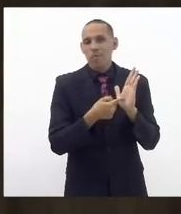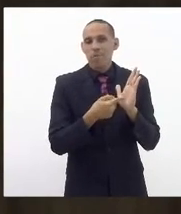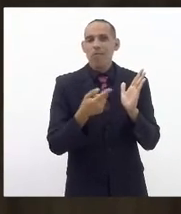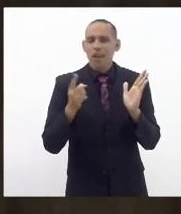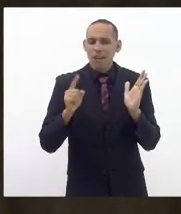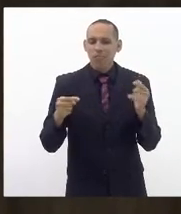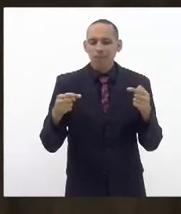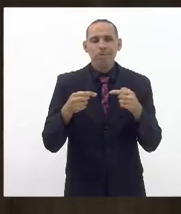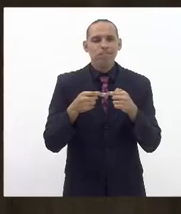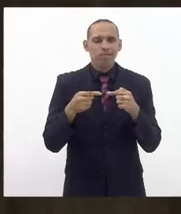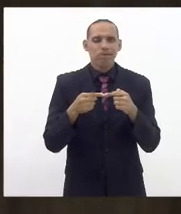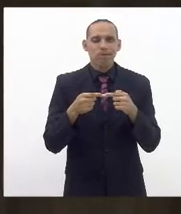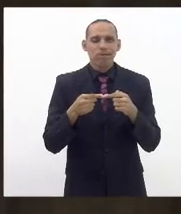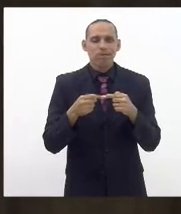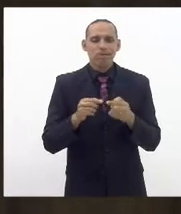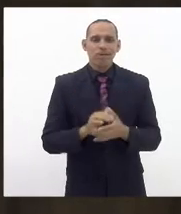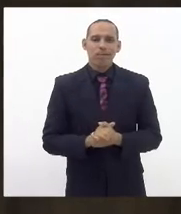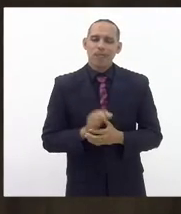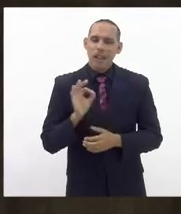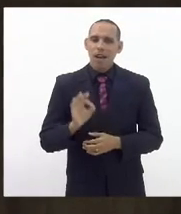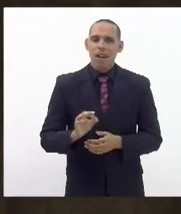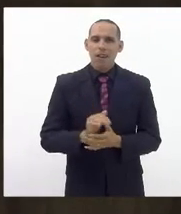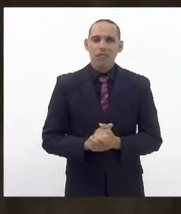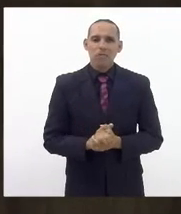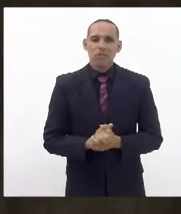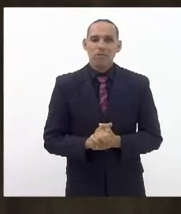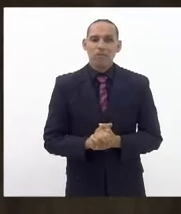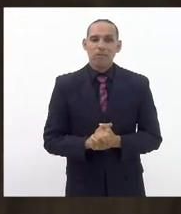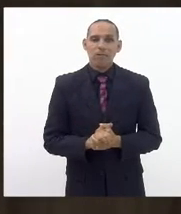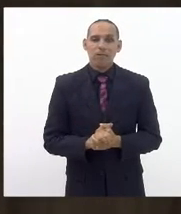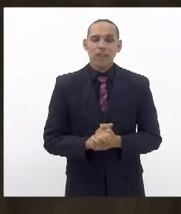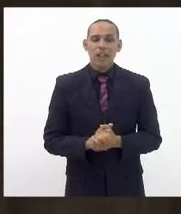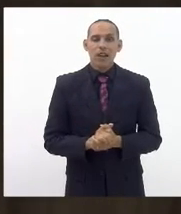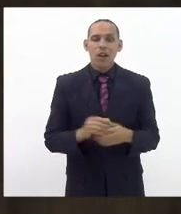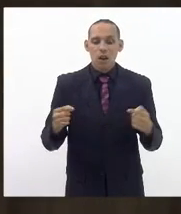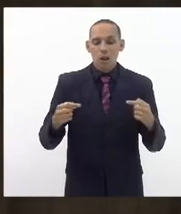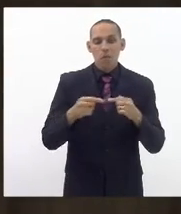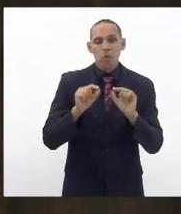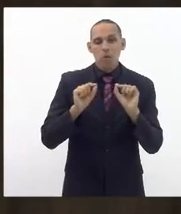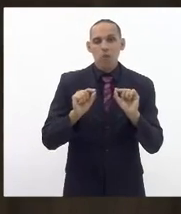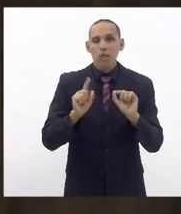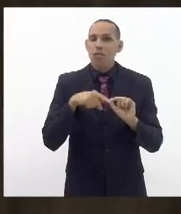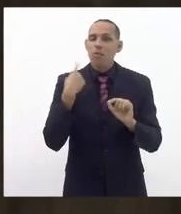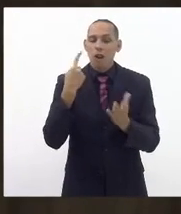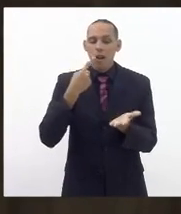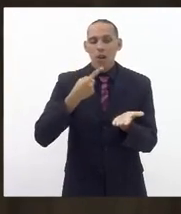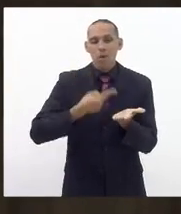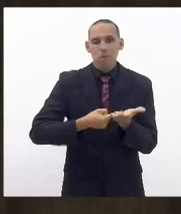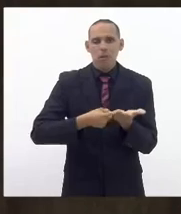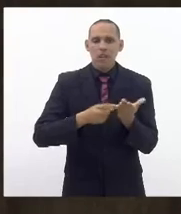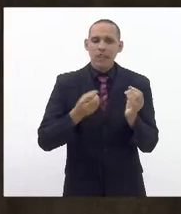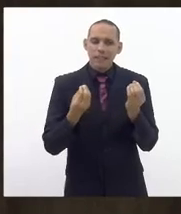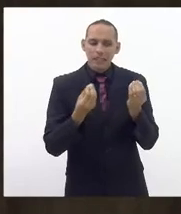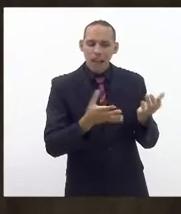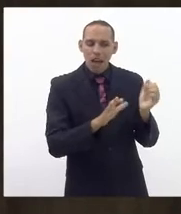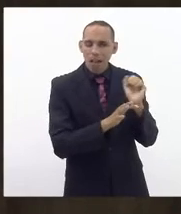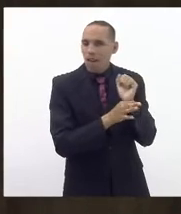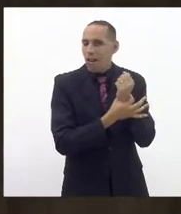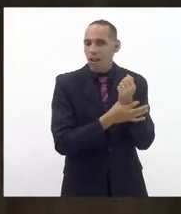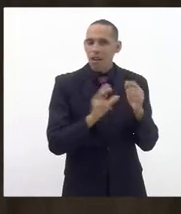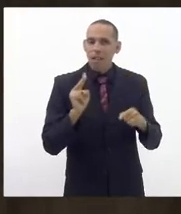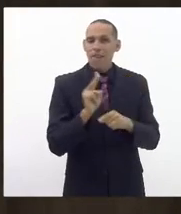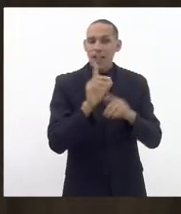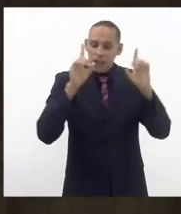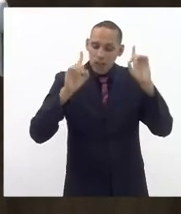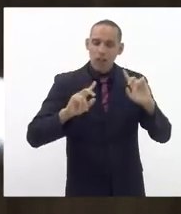é pertinente e devida, e ela atende o compromisso que nosso país tem com a garantia da defesa dos direitos